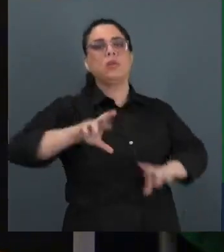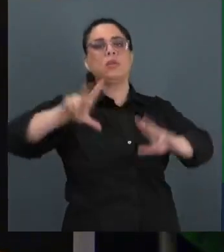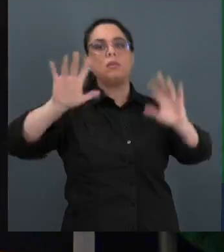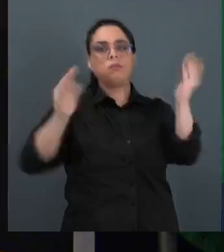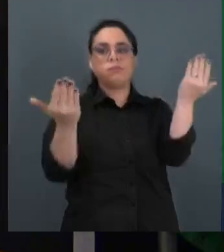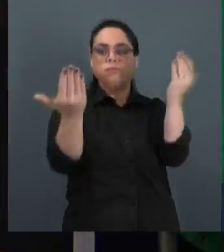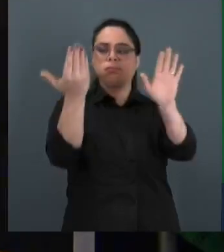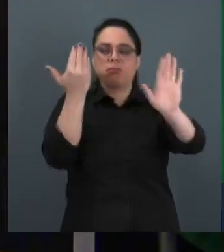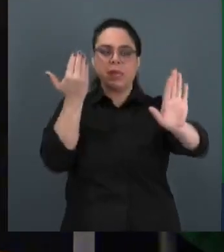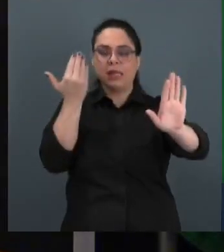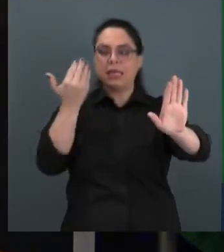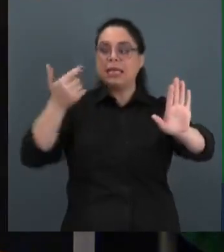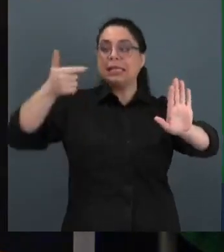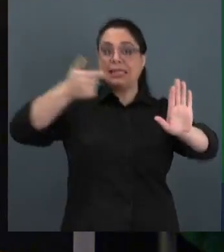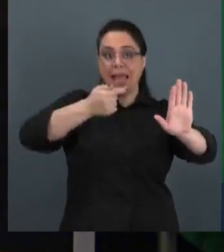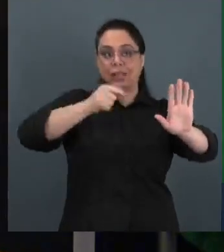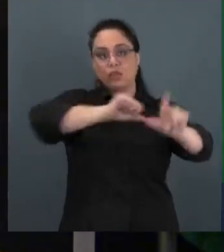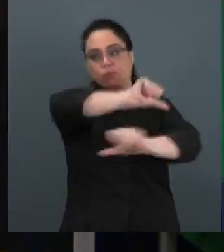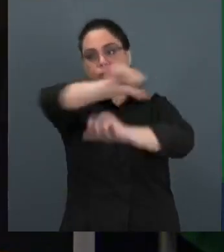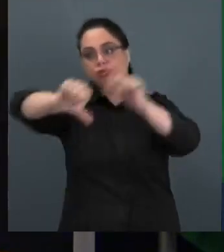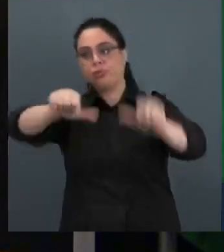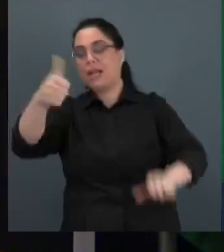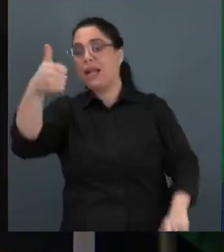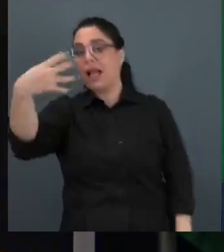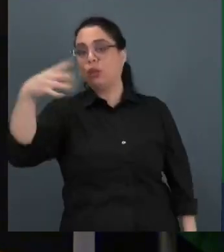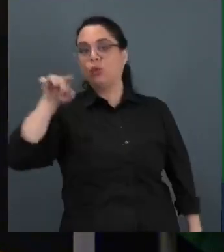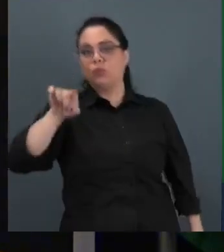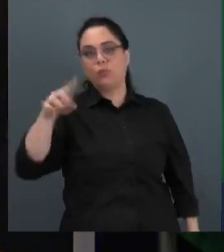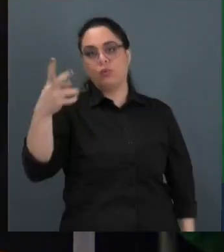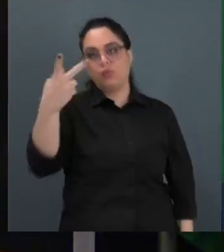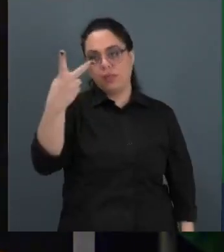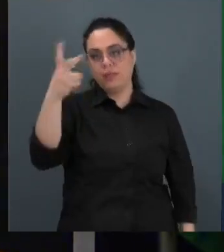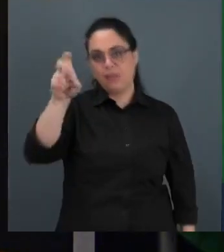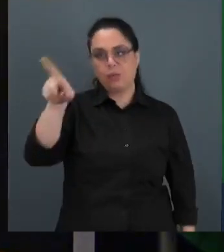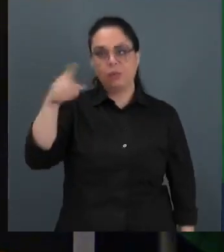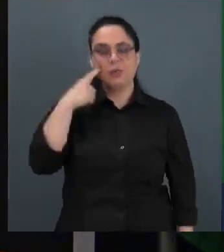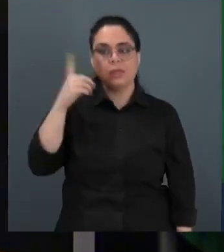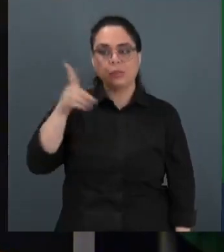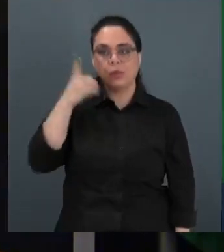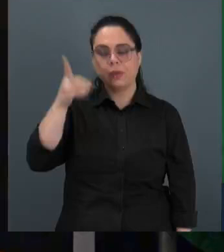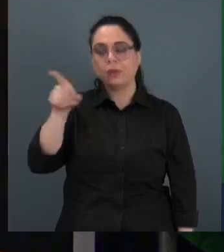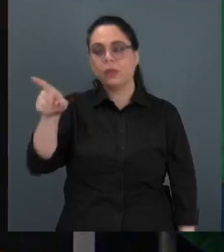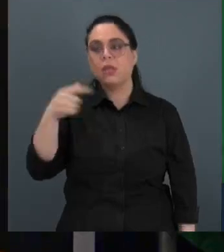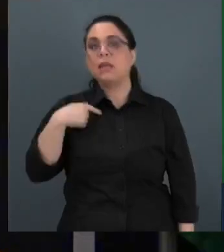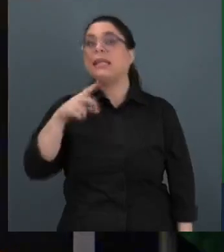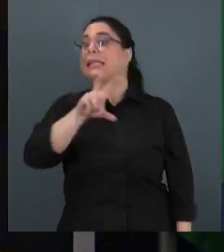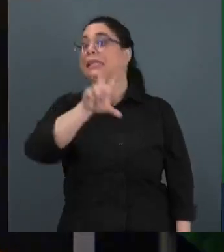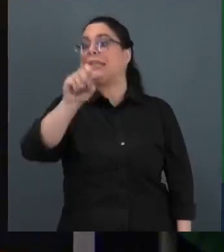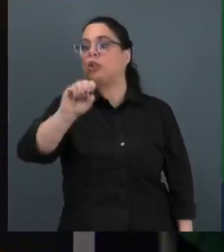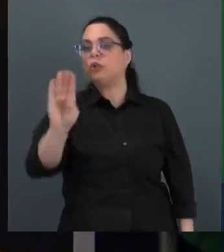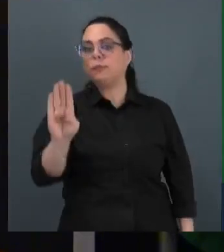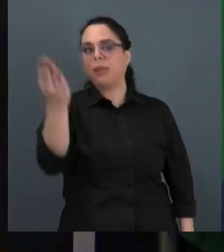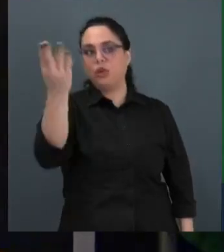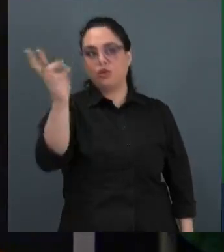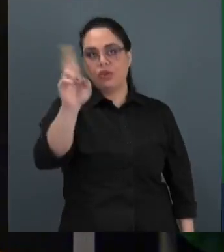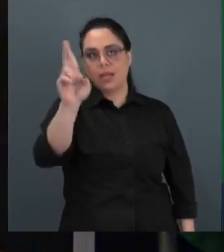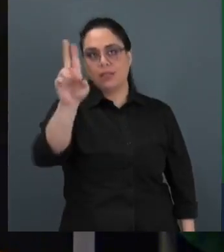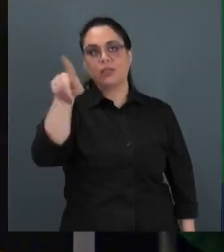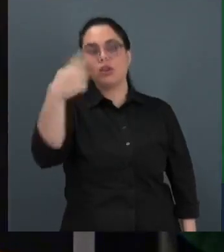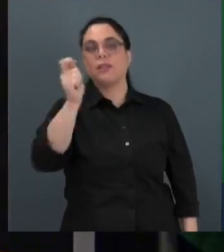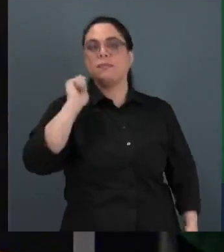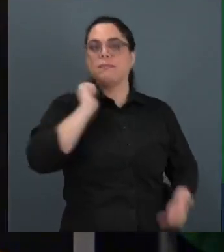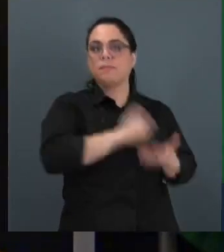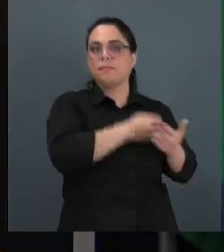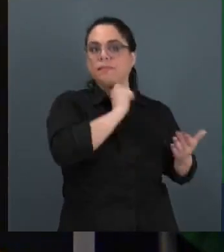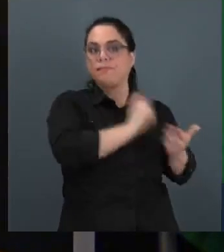para 14,25, nobre deputado Marcel Van Harten. Nós estamos falando de 500 bilhões de reais que nós estamos pagando